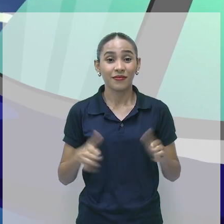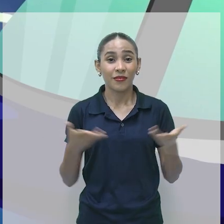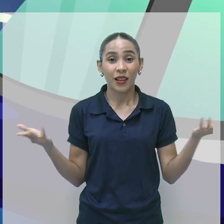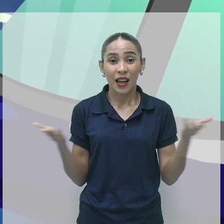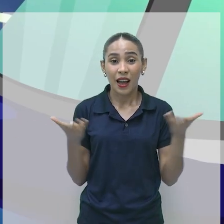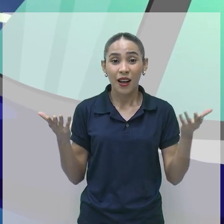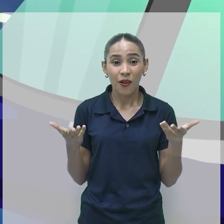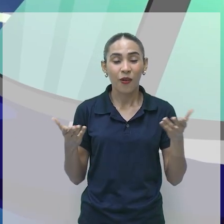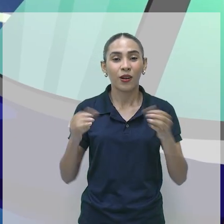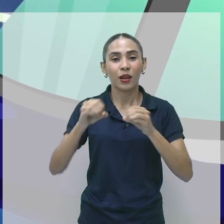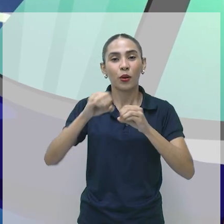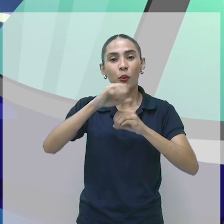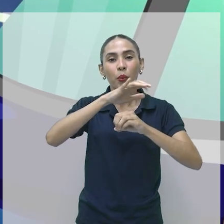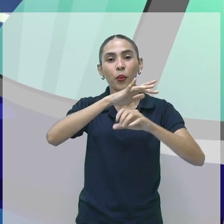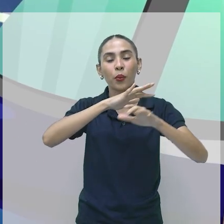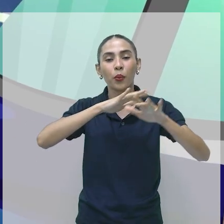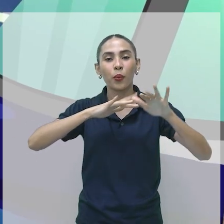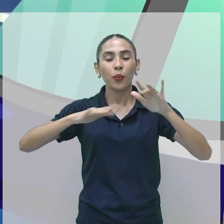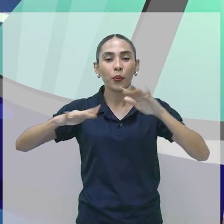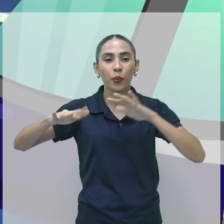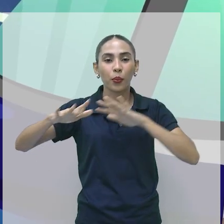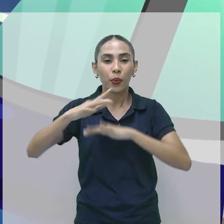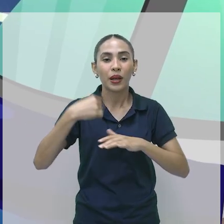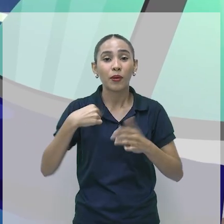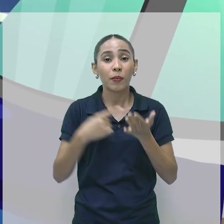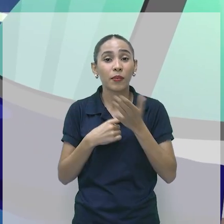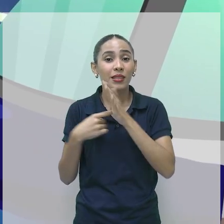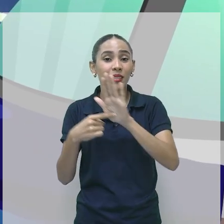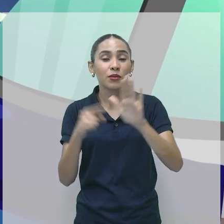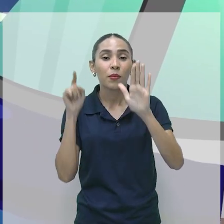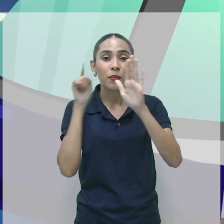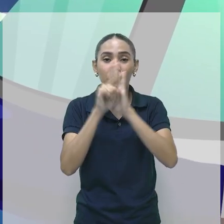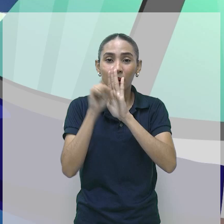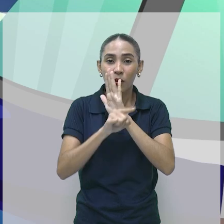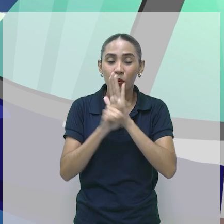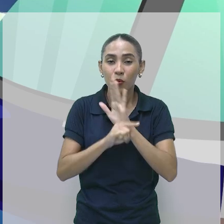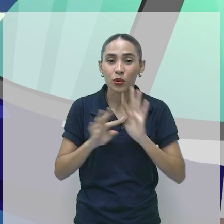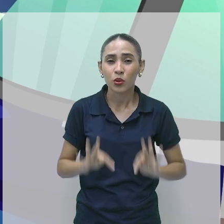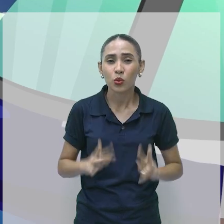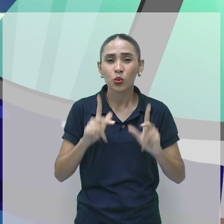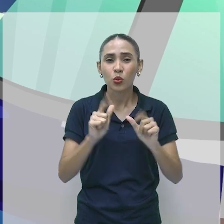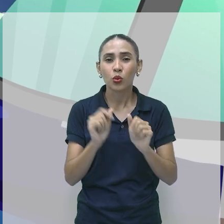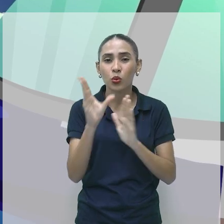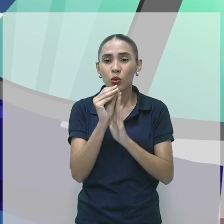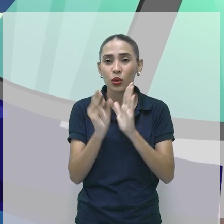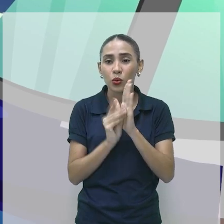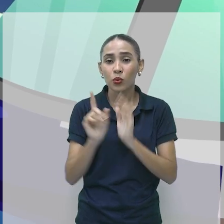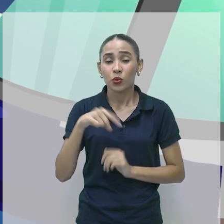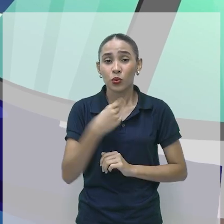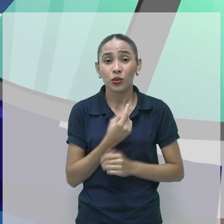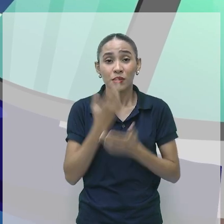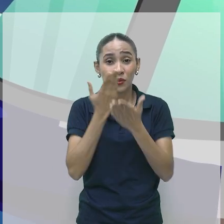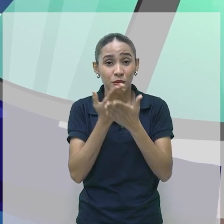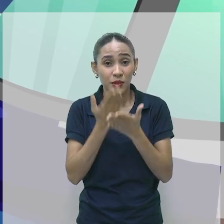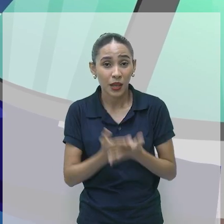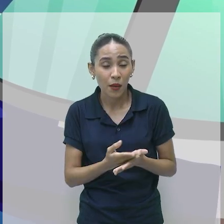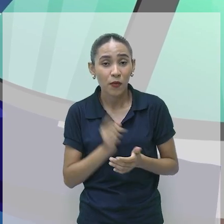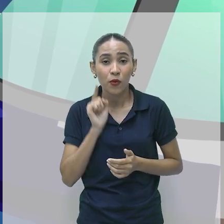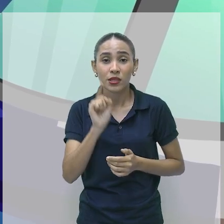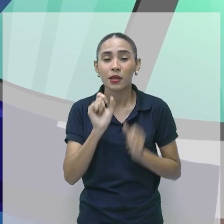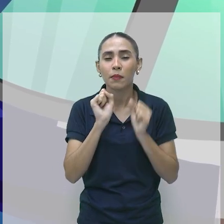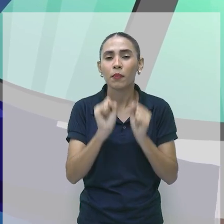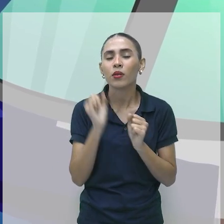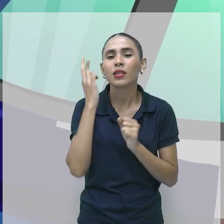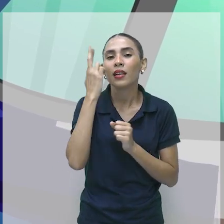E agora, diretamente do espaço, eu trago para vocês umas perguntinhas, depois de todo esse conteúdo que a gente viu, né? Para que